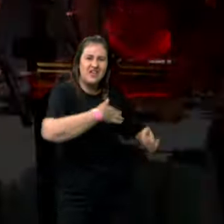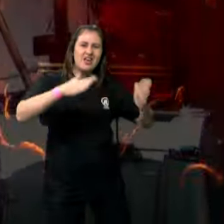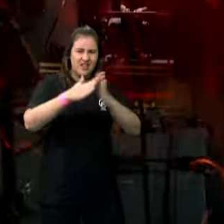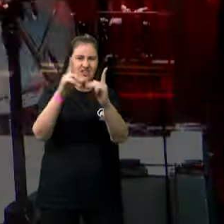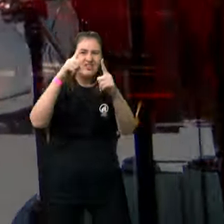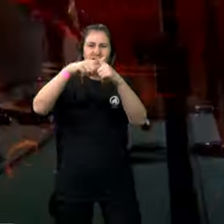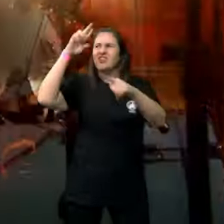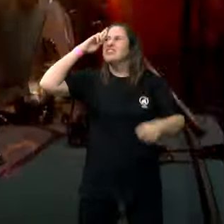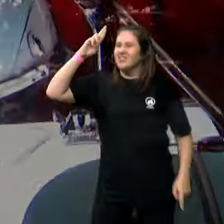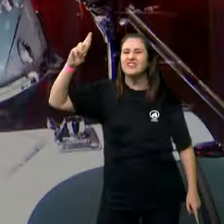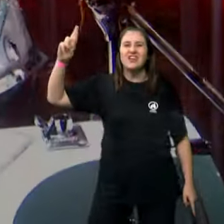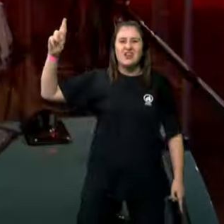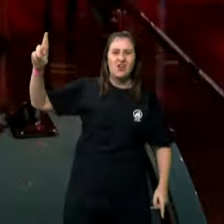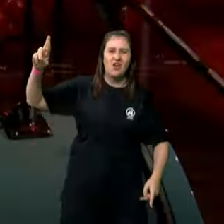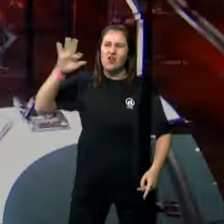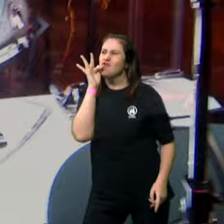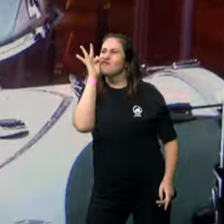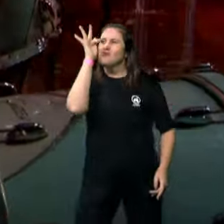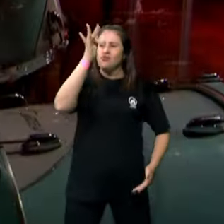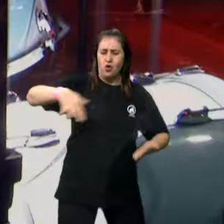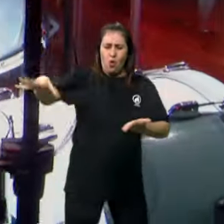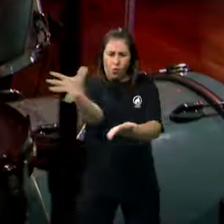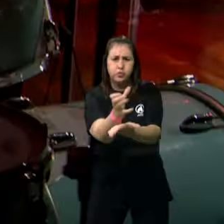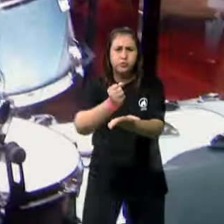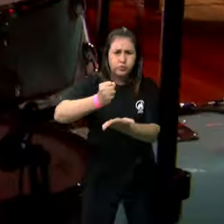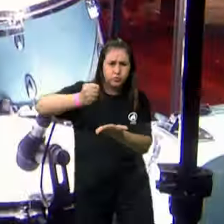mas a igreja